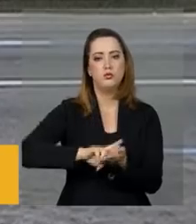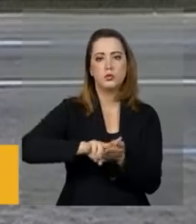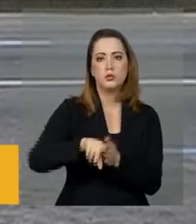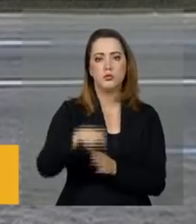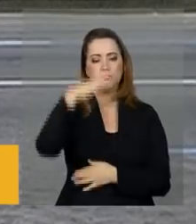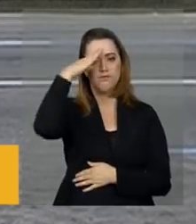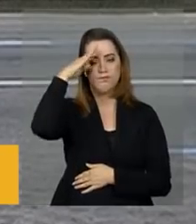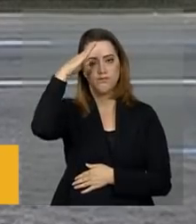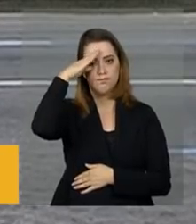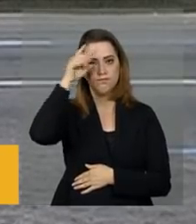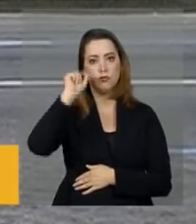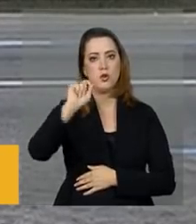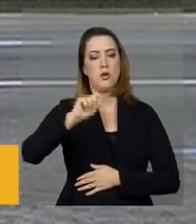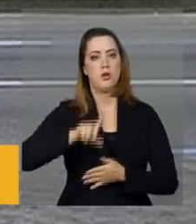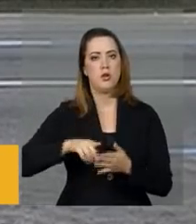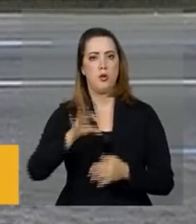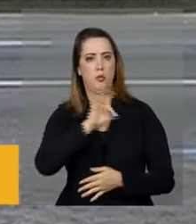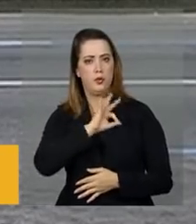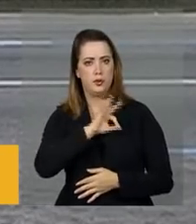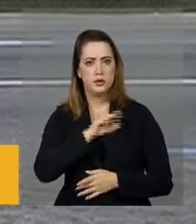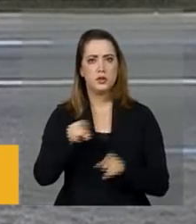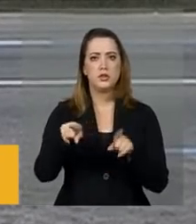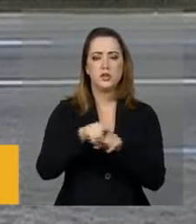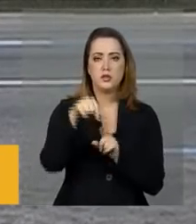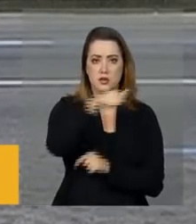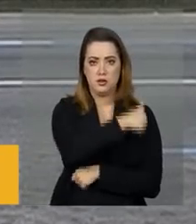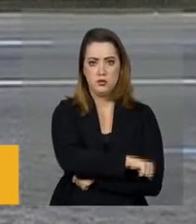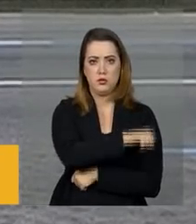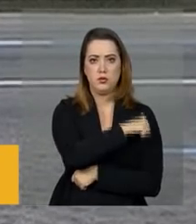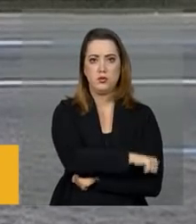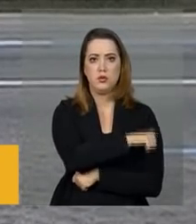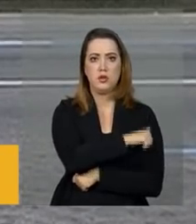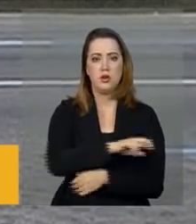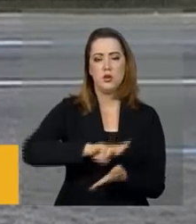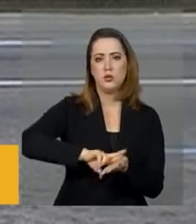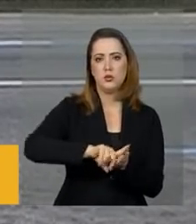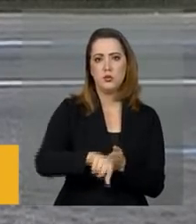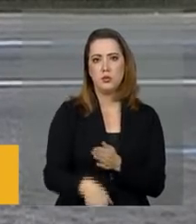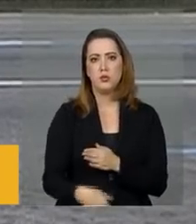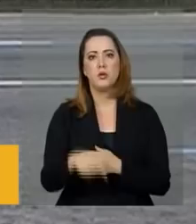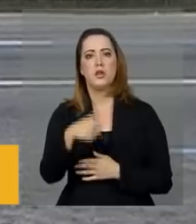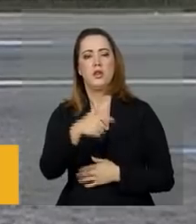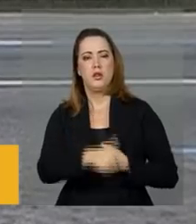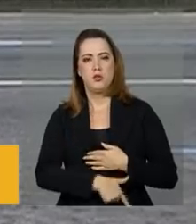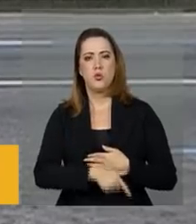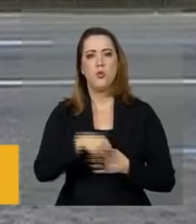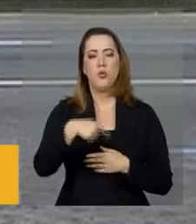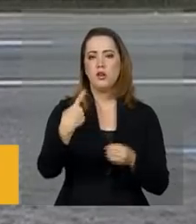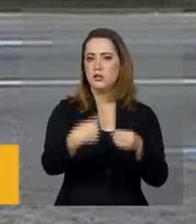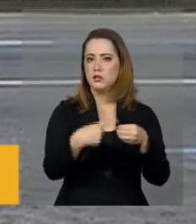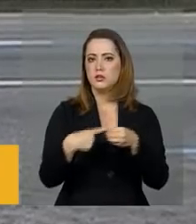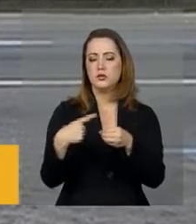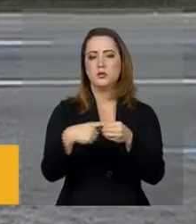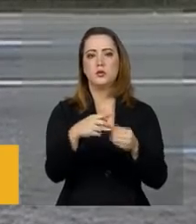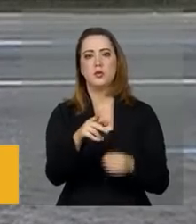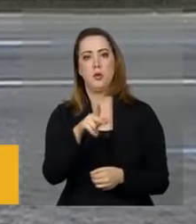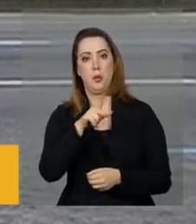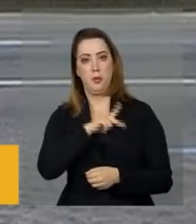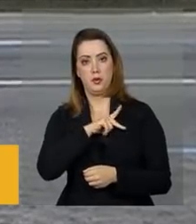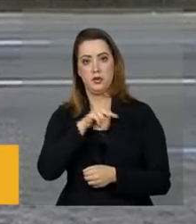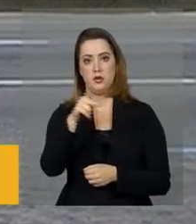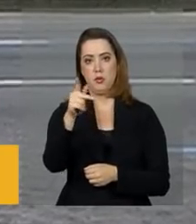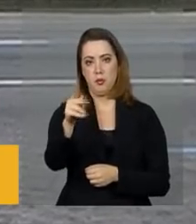das Forças Armadas, Polícia Militar do Rio de Janeiro, Guarda Municipal, Polícia Rodoviária Federal, além